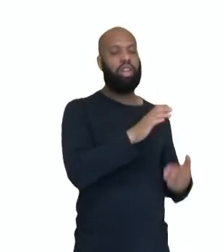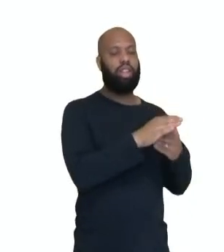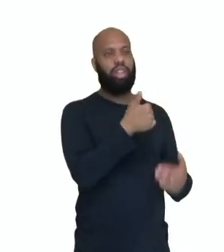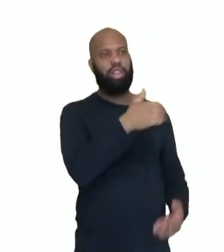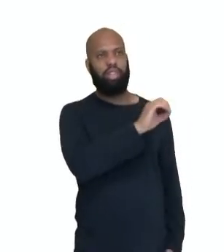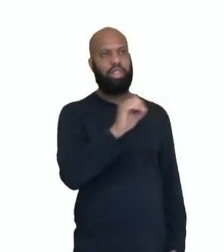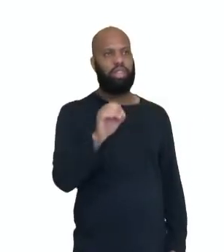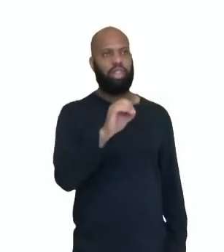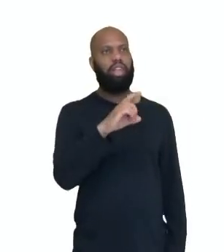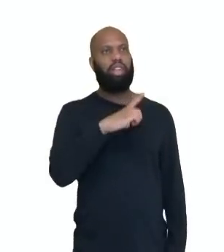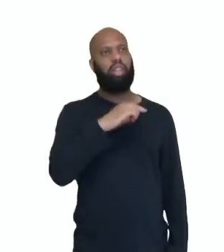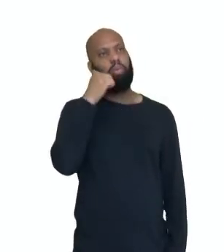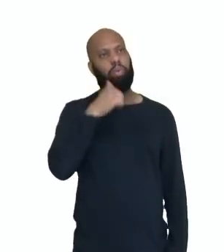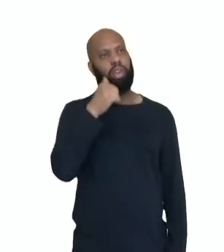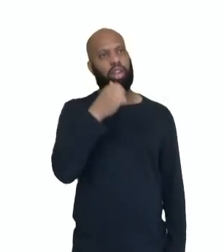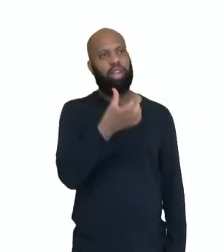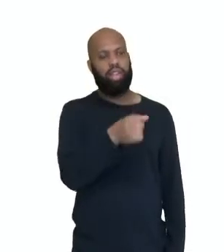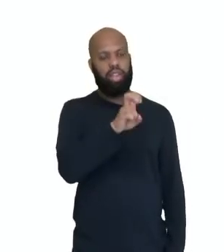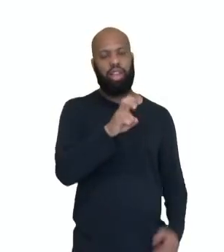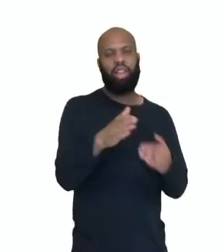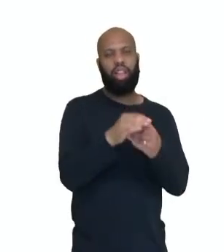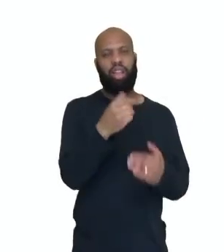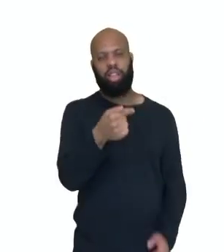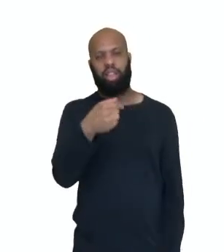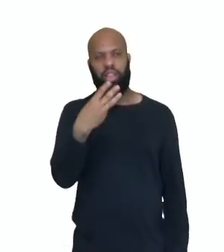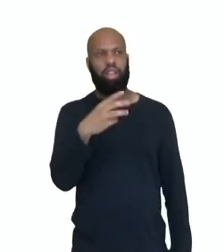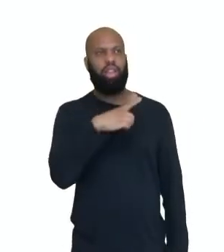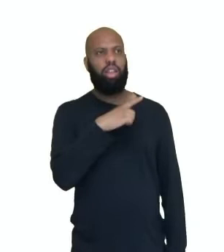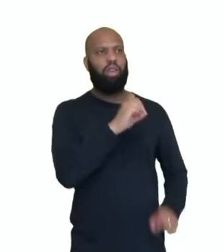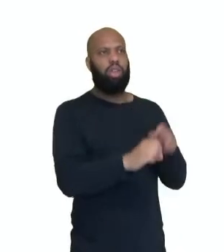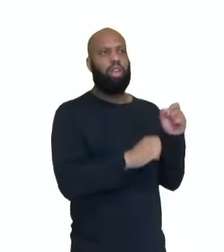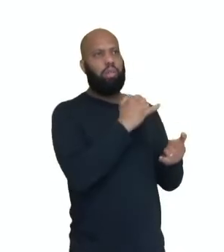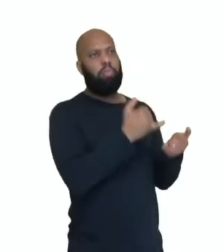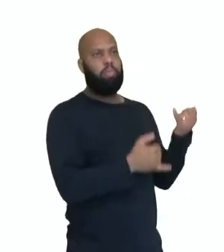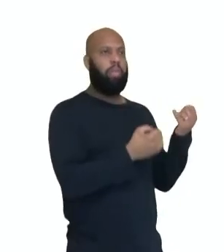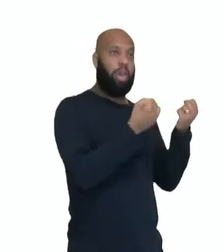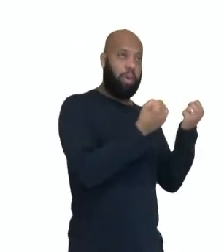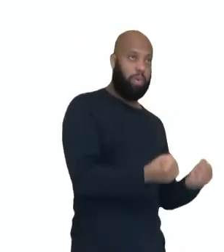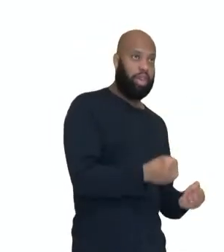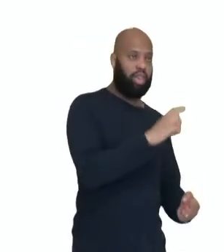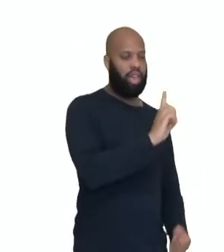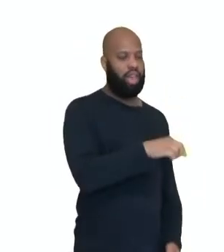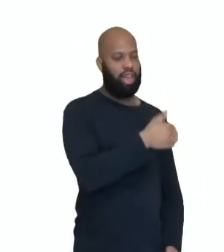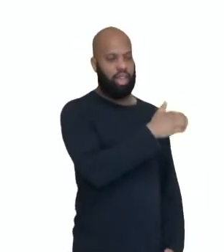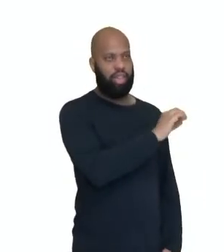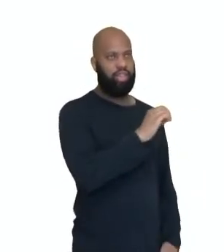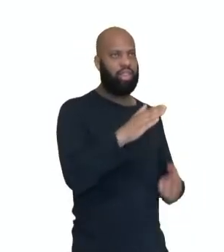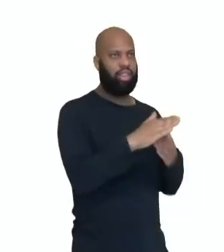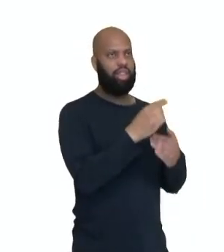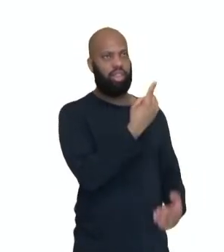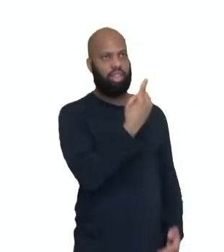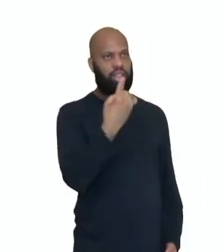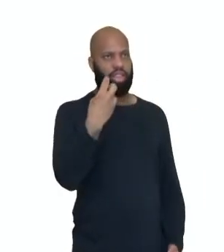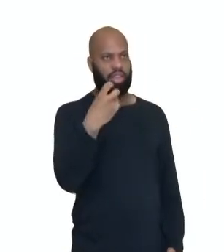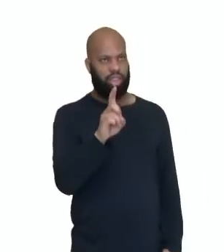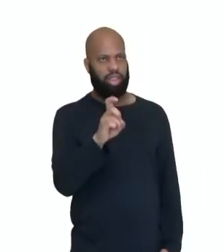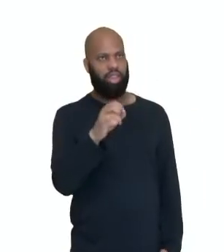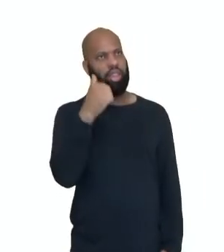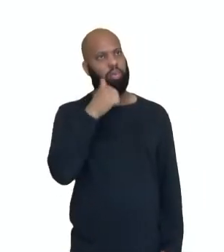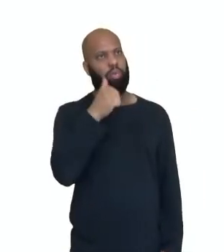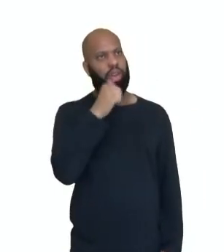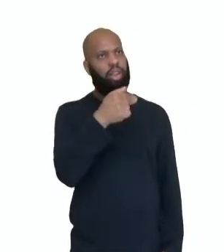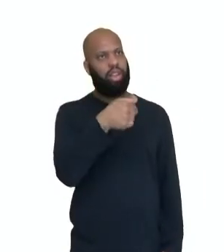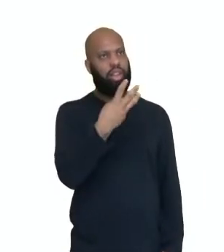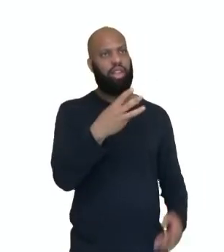de 65 a 73 no feminino. Meio pesado de 100 a 115 no masculino, 73